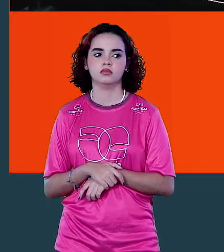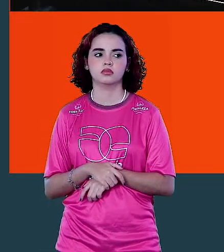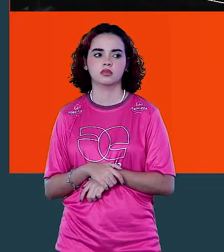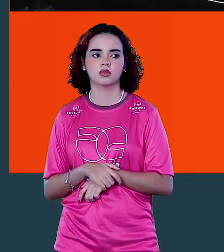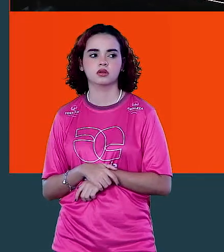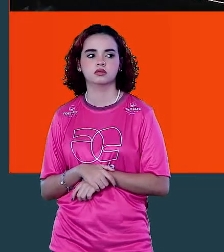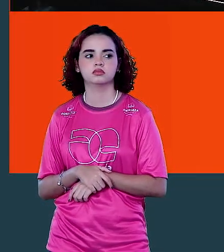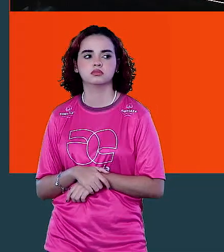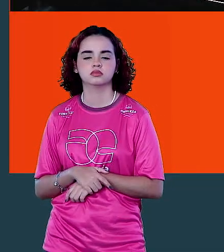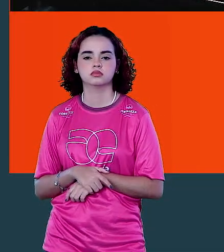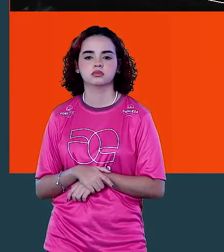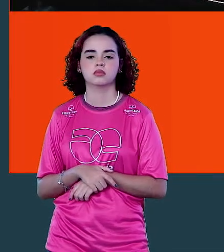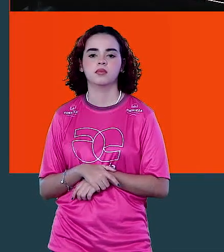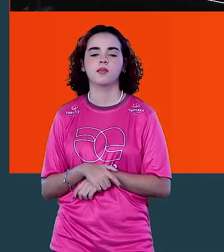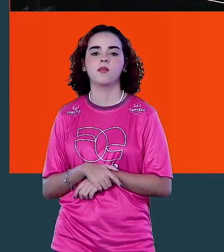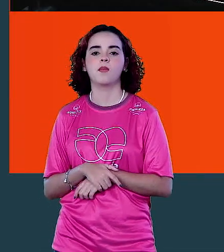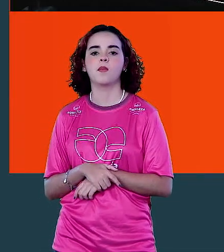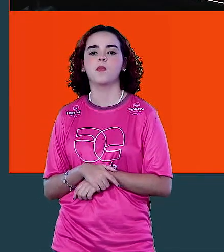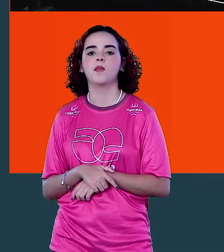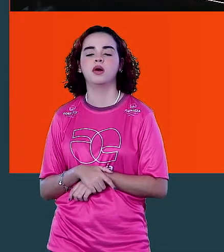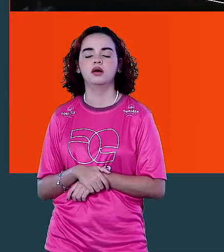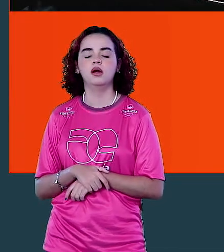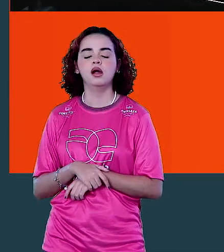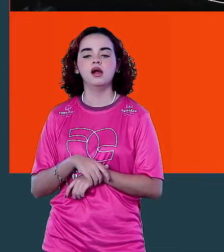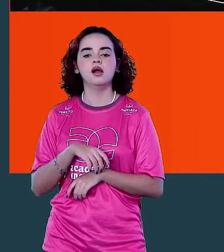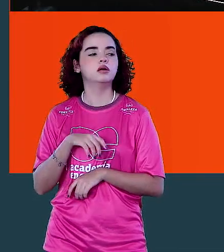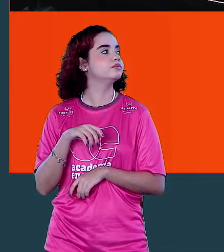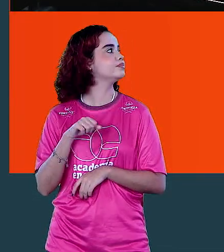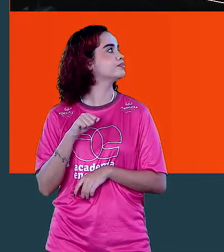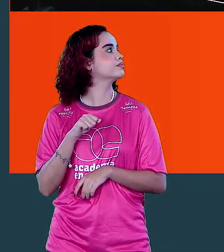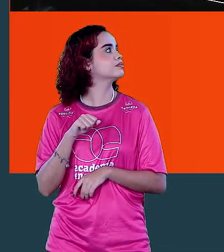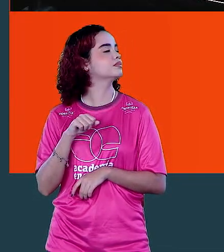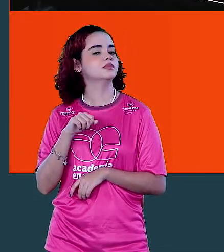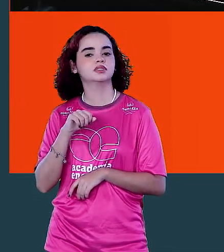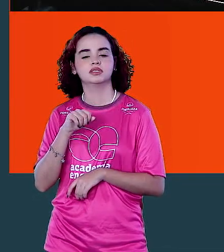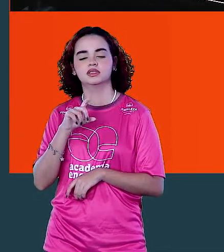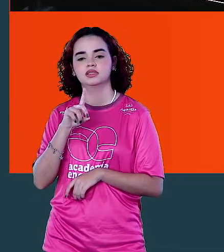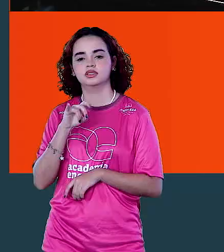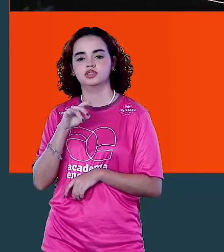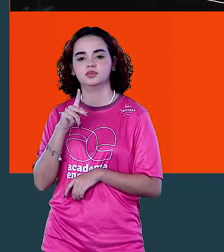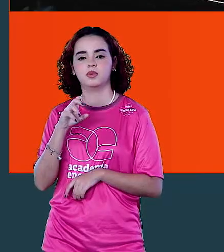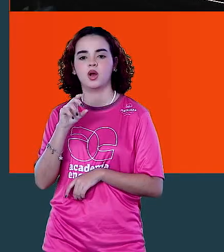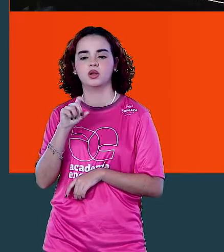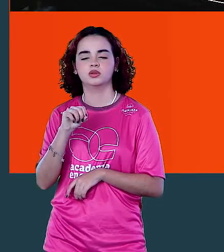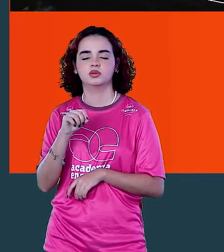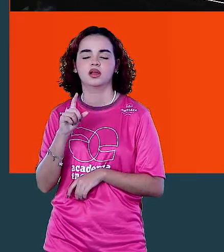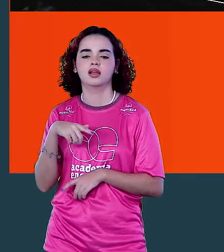É uma interação que acontece entre moléculas apolares. Anota aí. Cara,